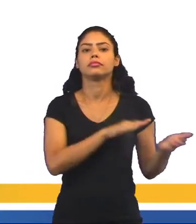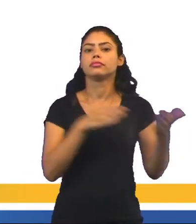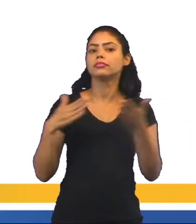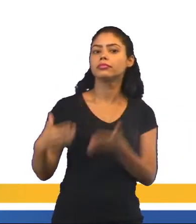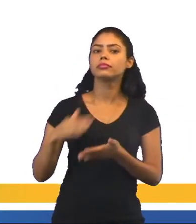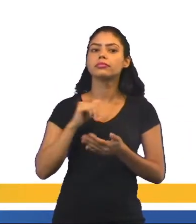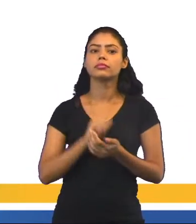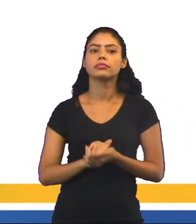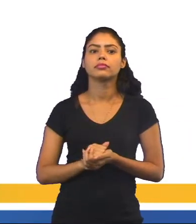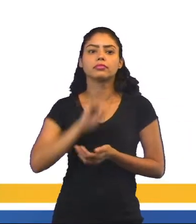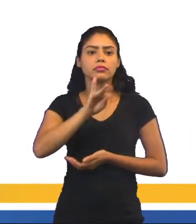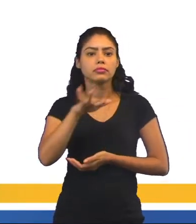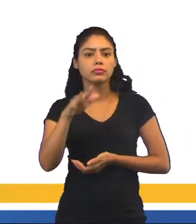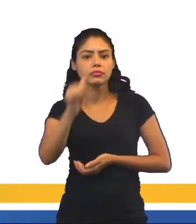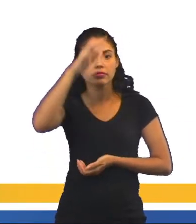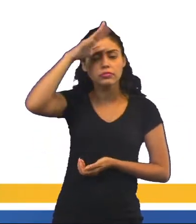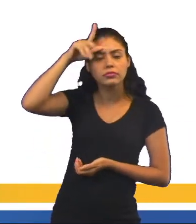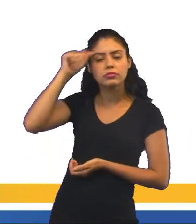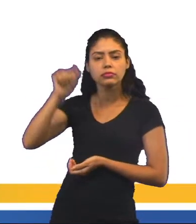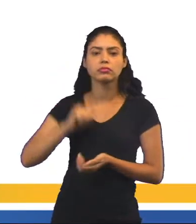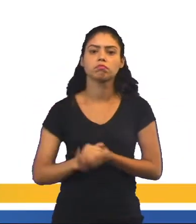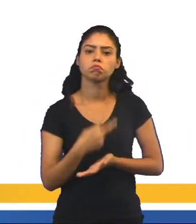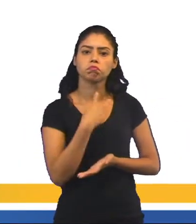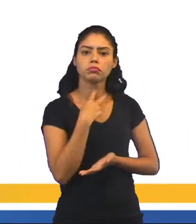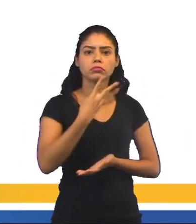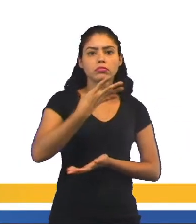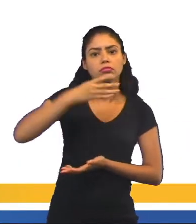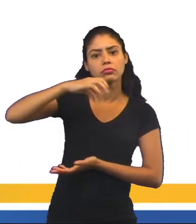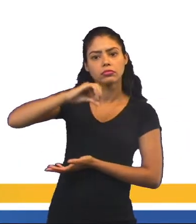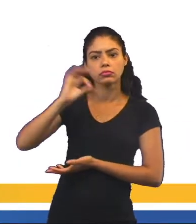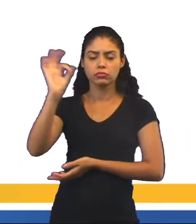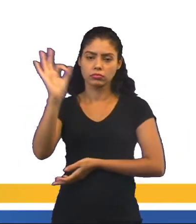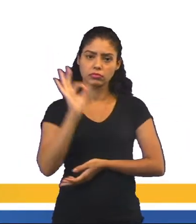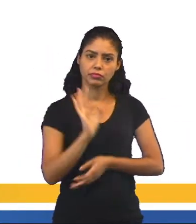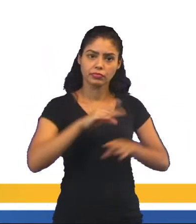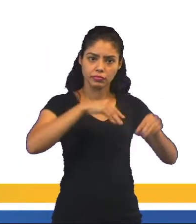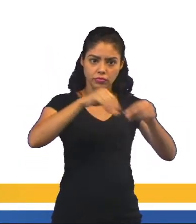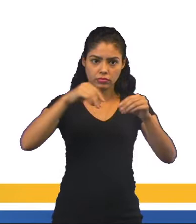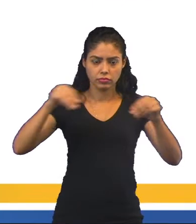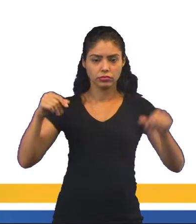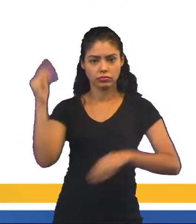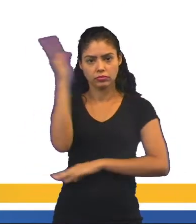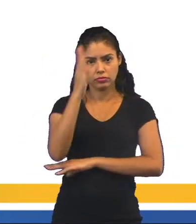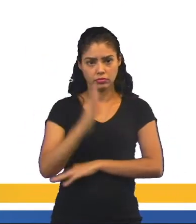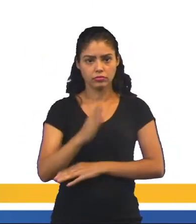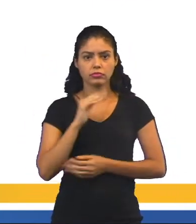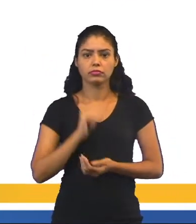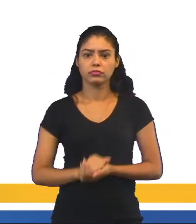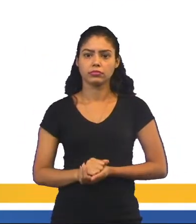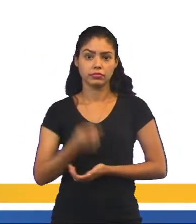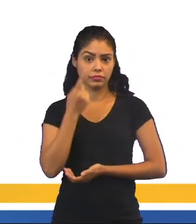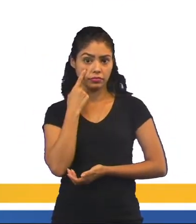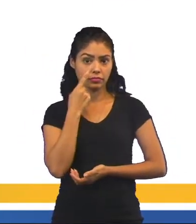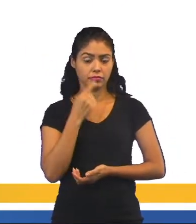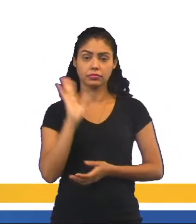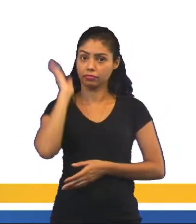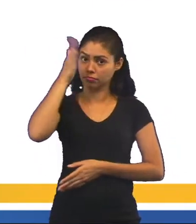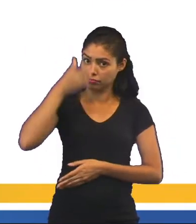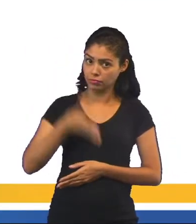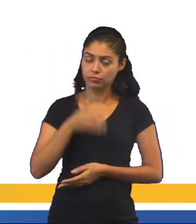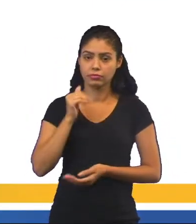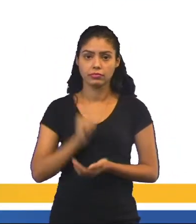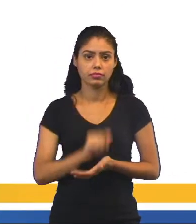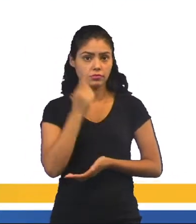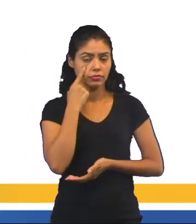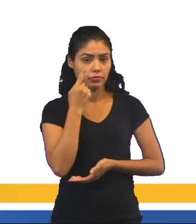parte dizendo que o bioma amazônico ocupa cerca de 49% do território brasileiro. Ora, é quase a